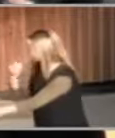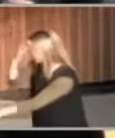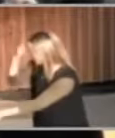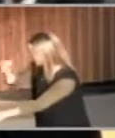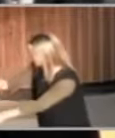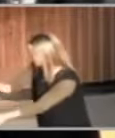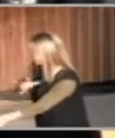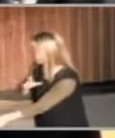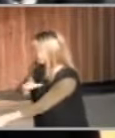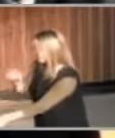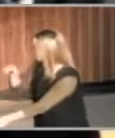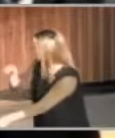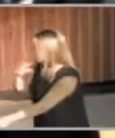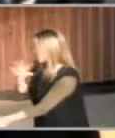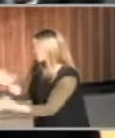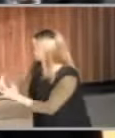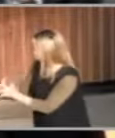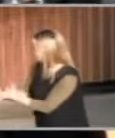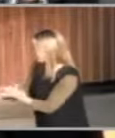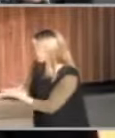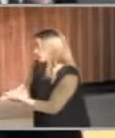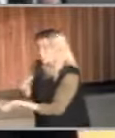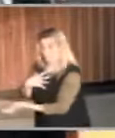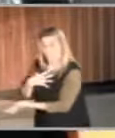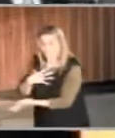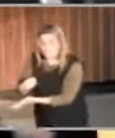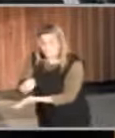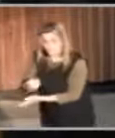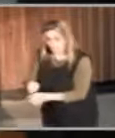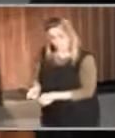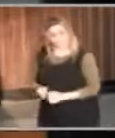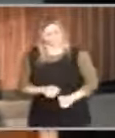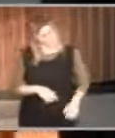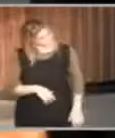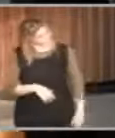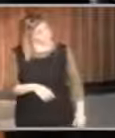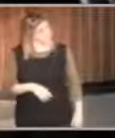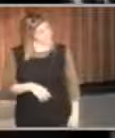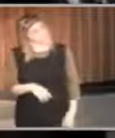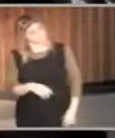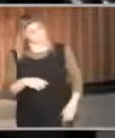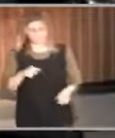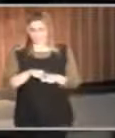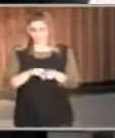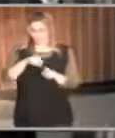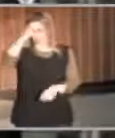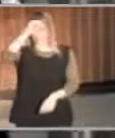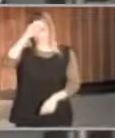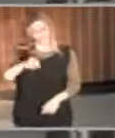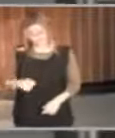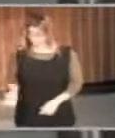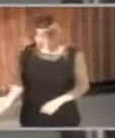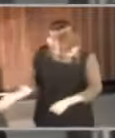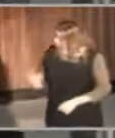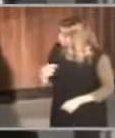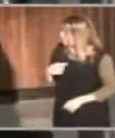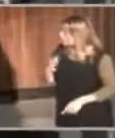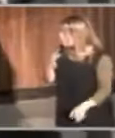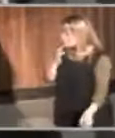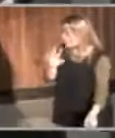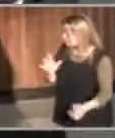teu filho e ele nunca mais vai esquecer o dia que foram lá construir a casa daquela criança como a igreja fez ou a casa